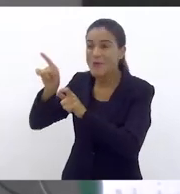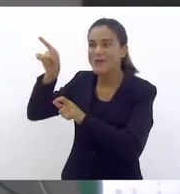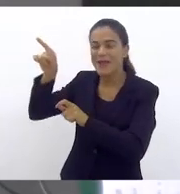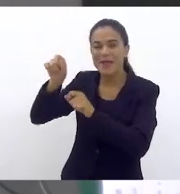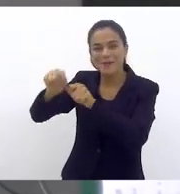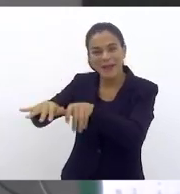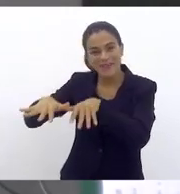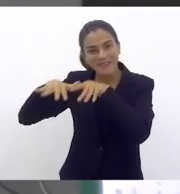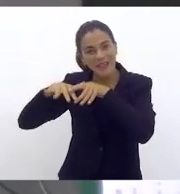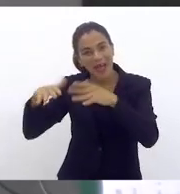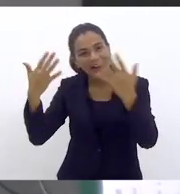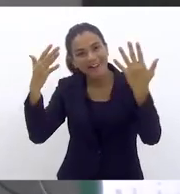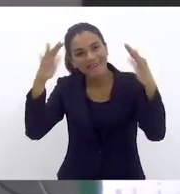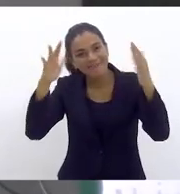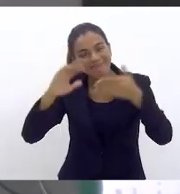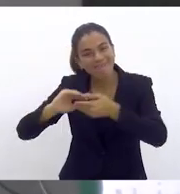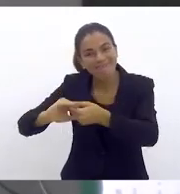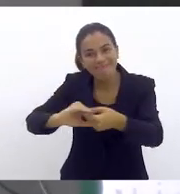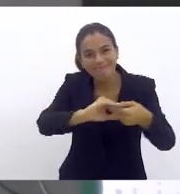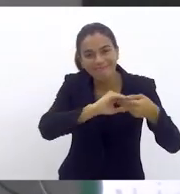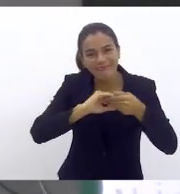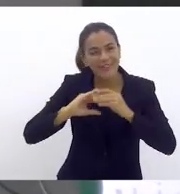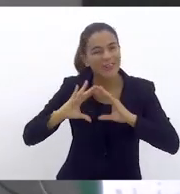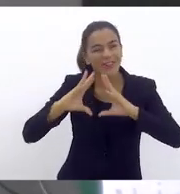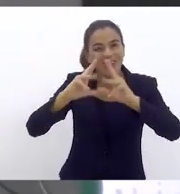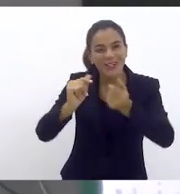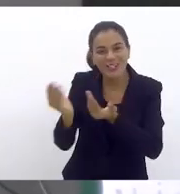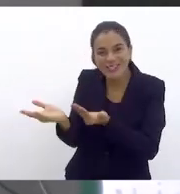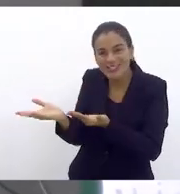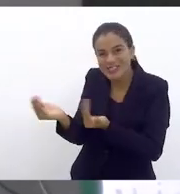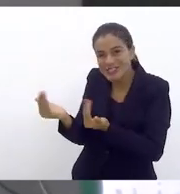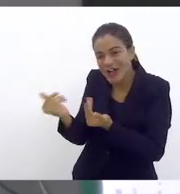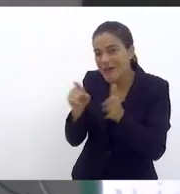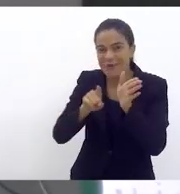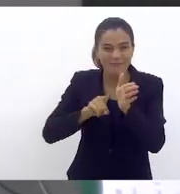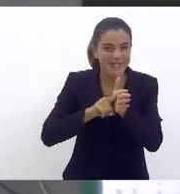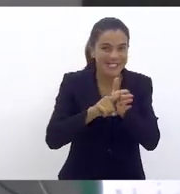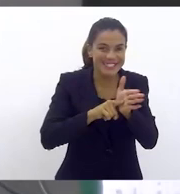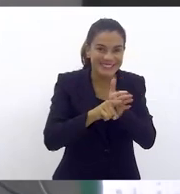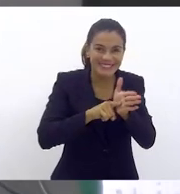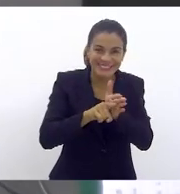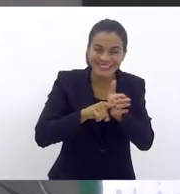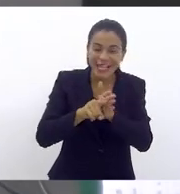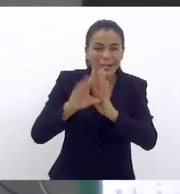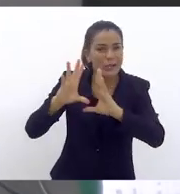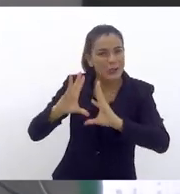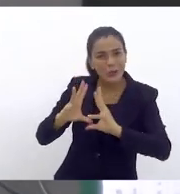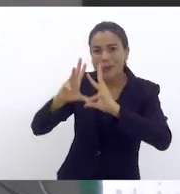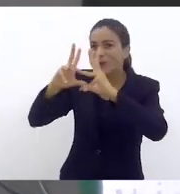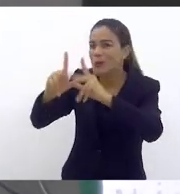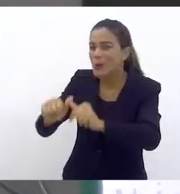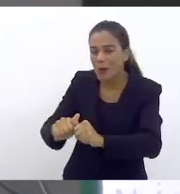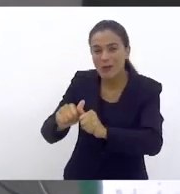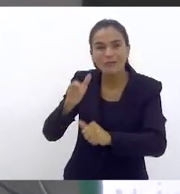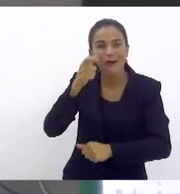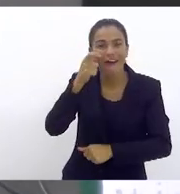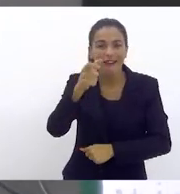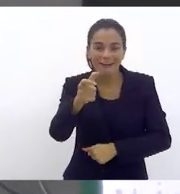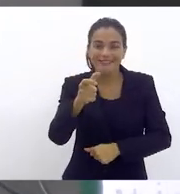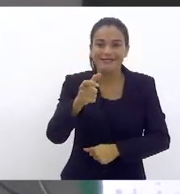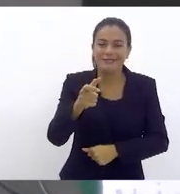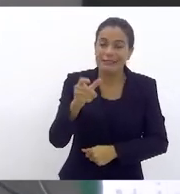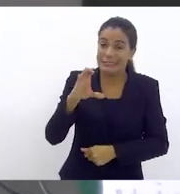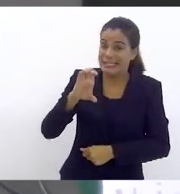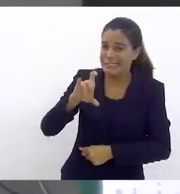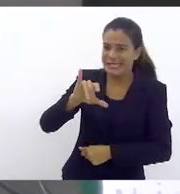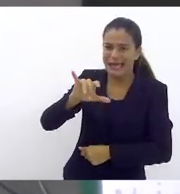que estão aí no auditório e toda a juventude estudantes pesquisadores e todos aqueles que estão prestigiando Célia não